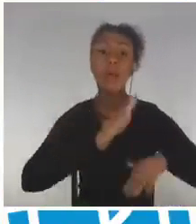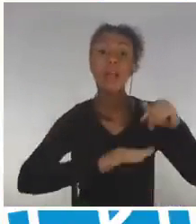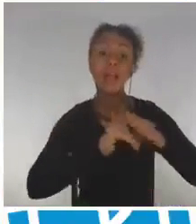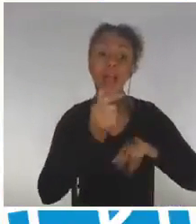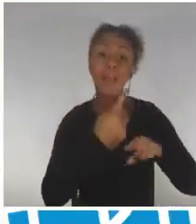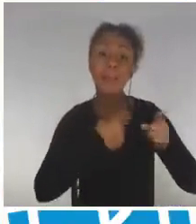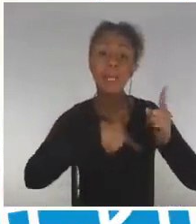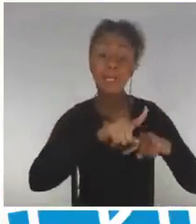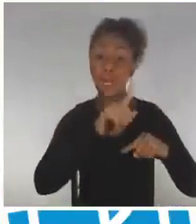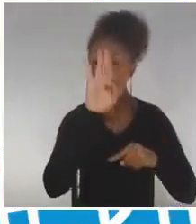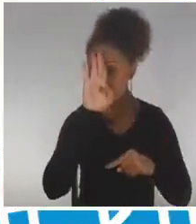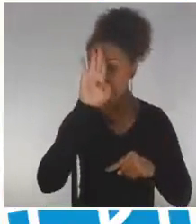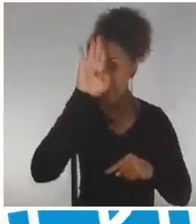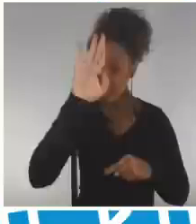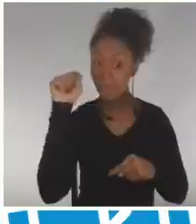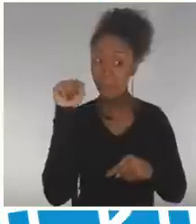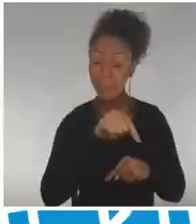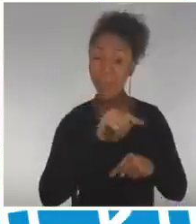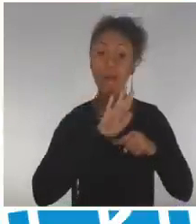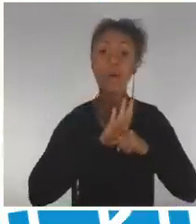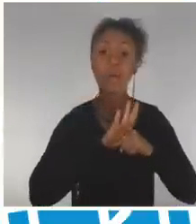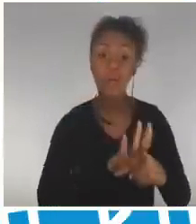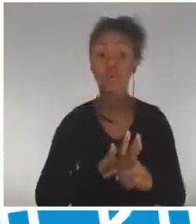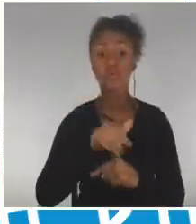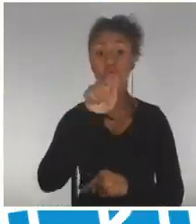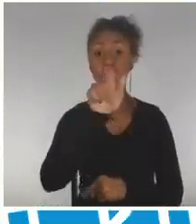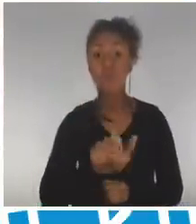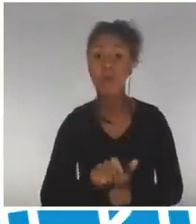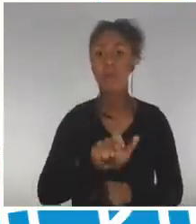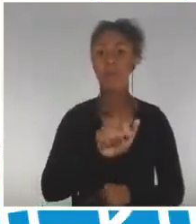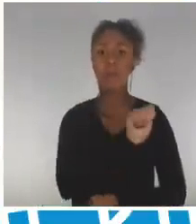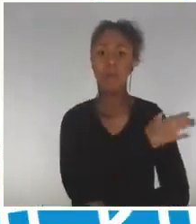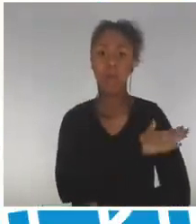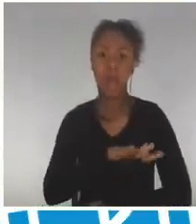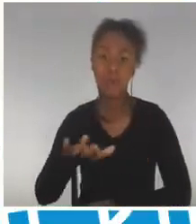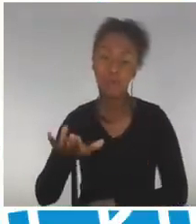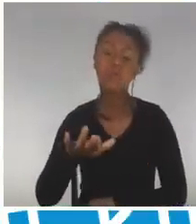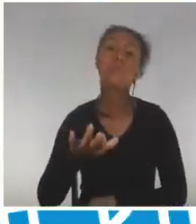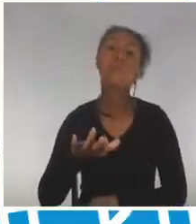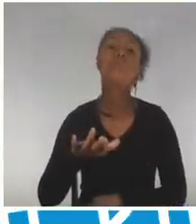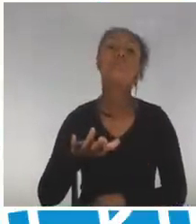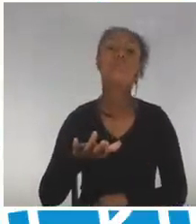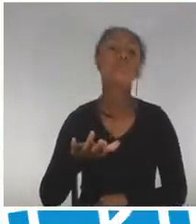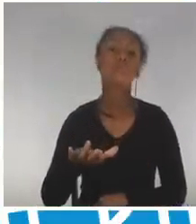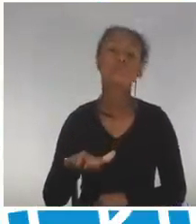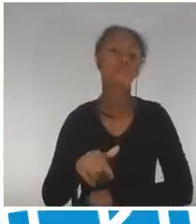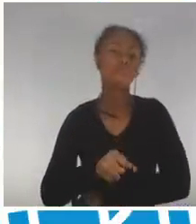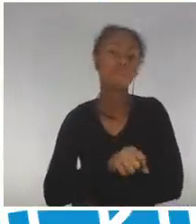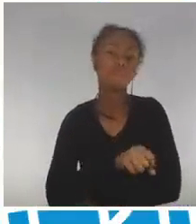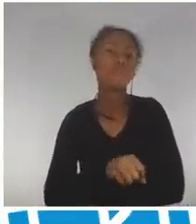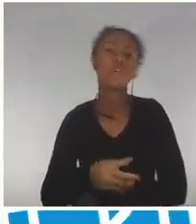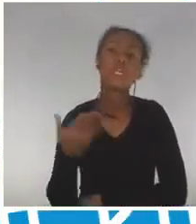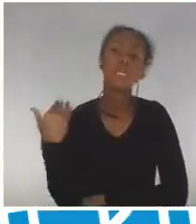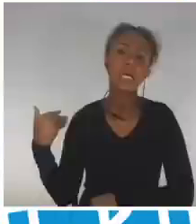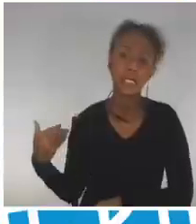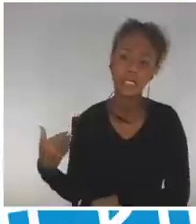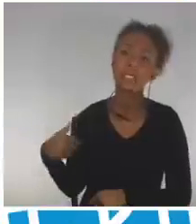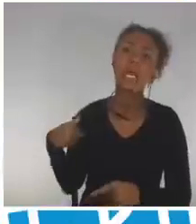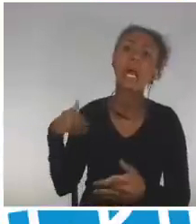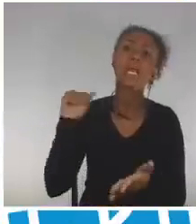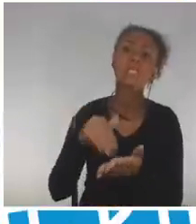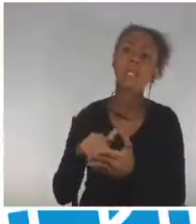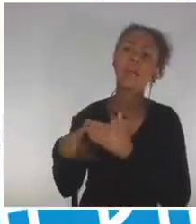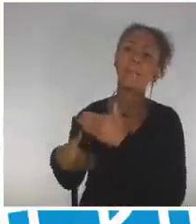são determinantes para a continuidade, desde as anteriores até a sequência do processo de aprendizagem, e, de